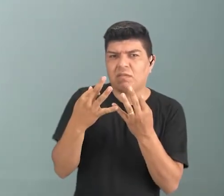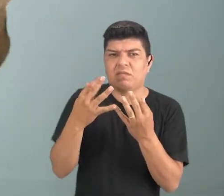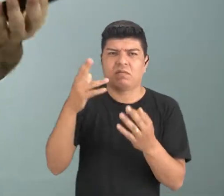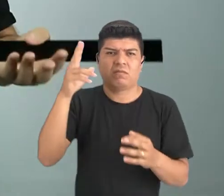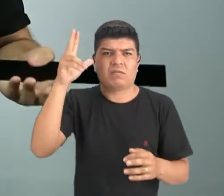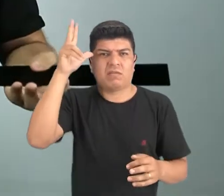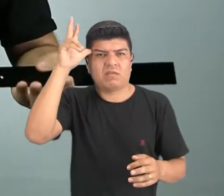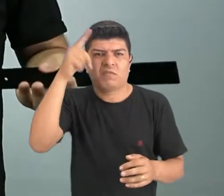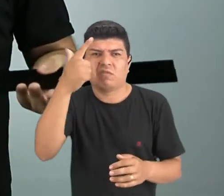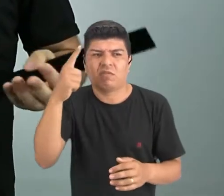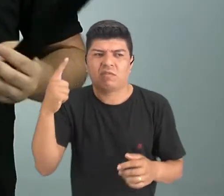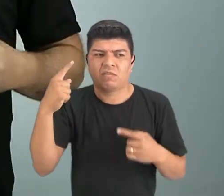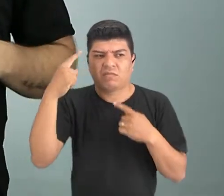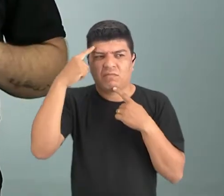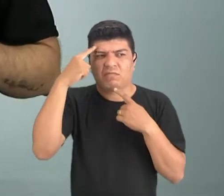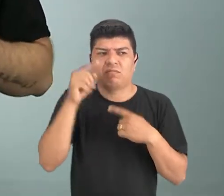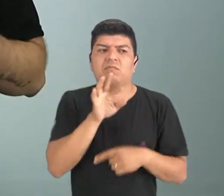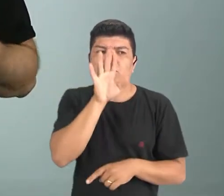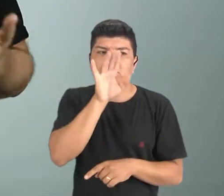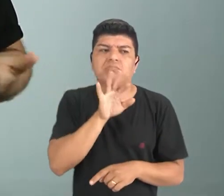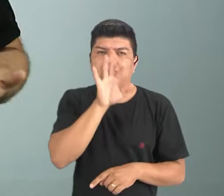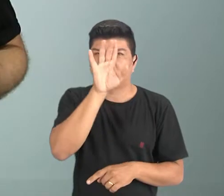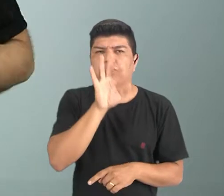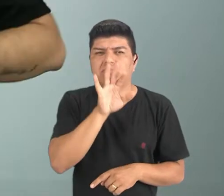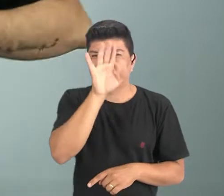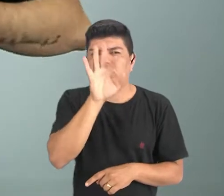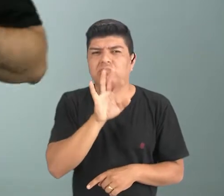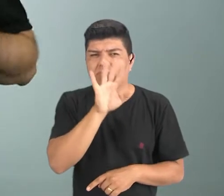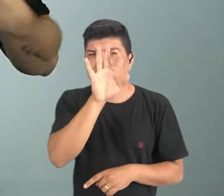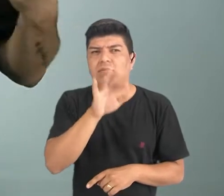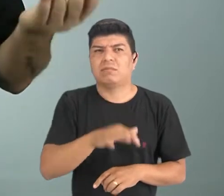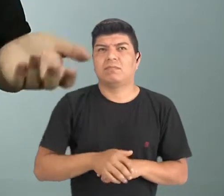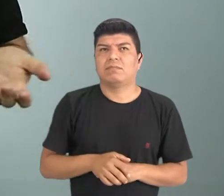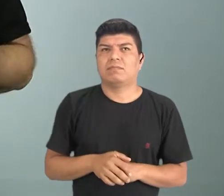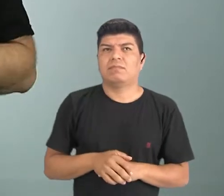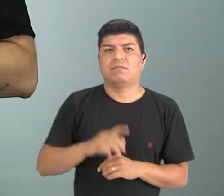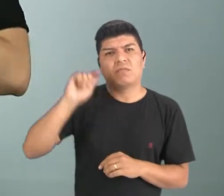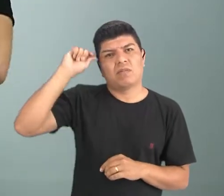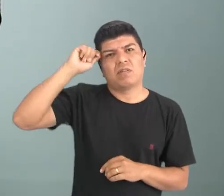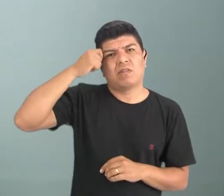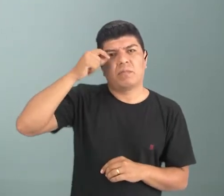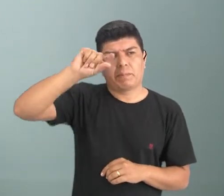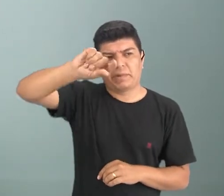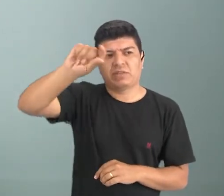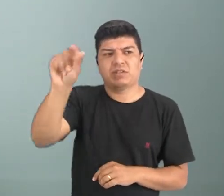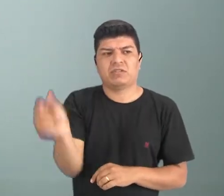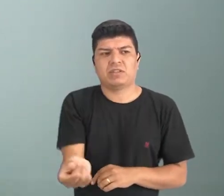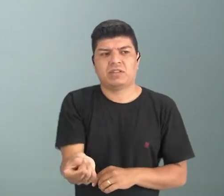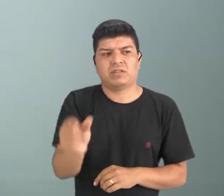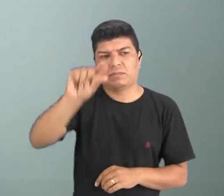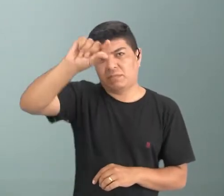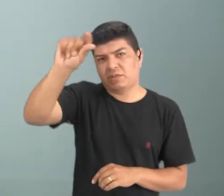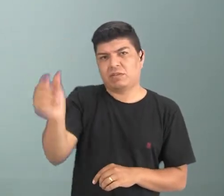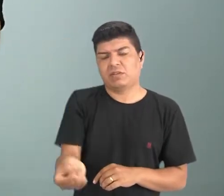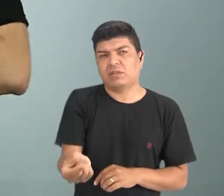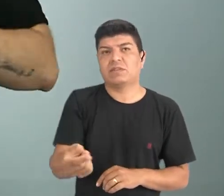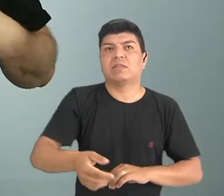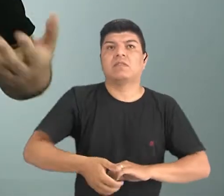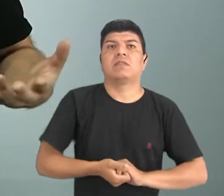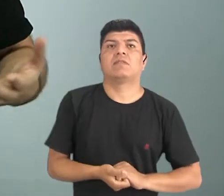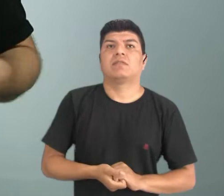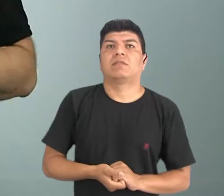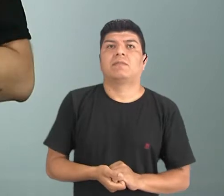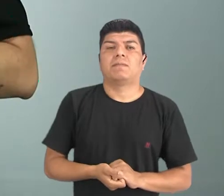dele é parente da mula sem cabeça? Quem será, né, o Negrinho do Pastoreio? Como que aconteceu